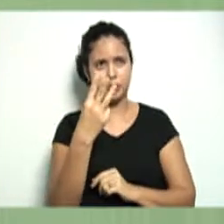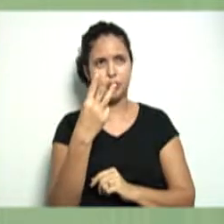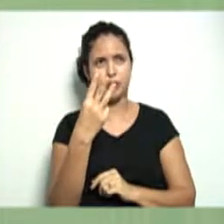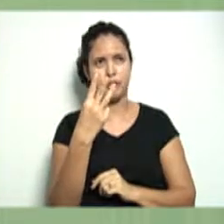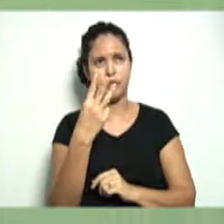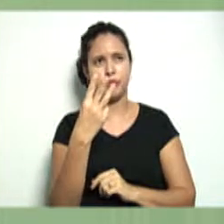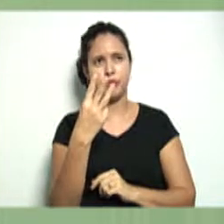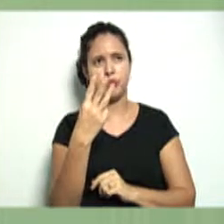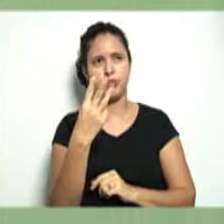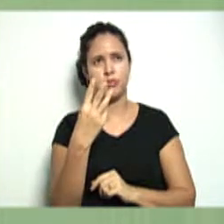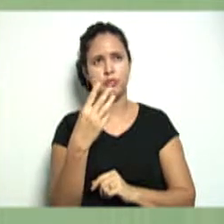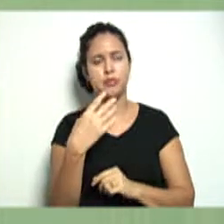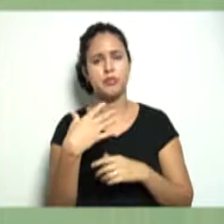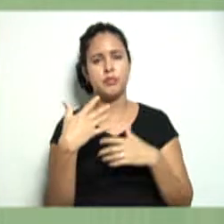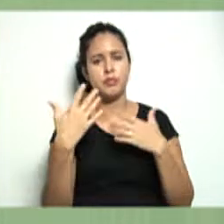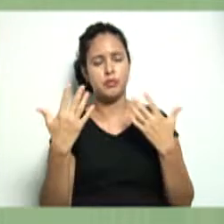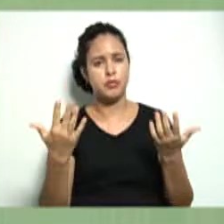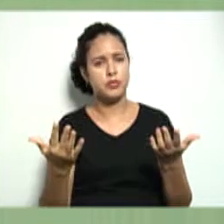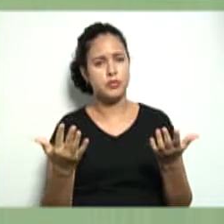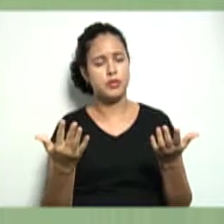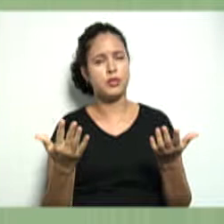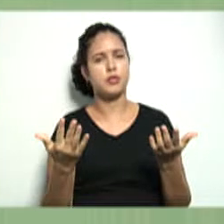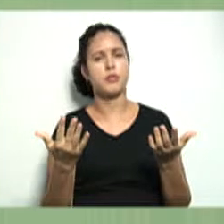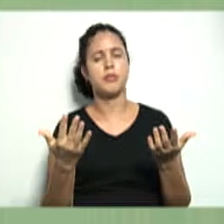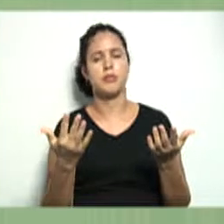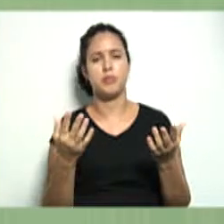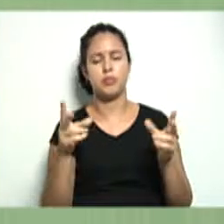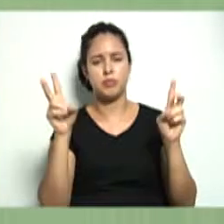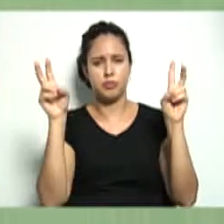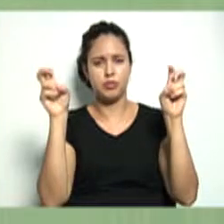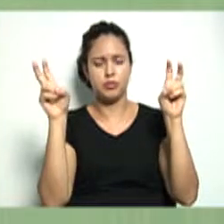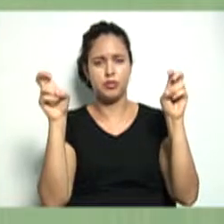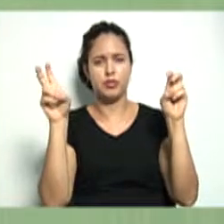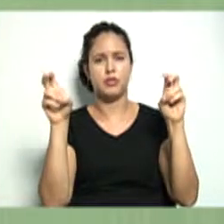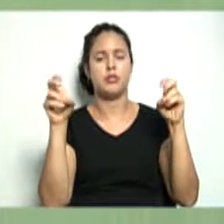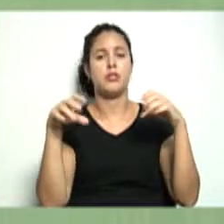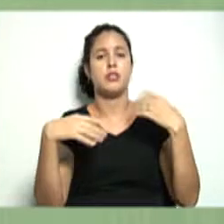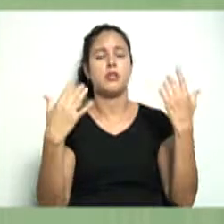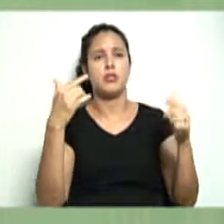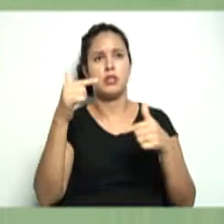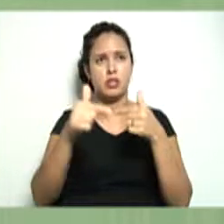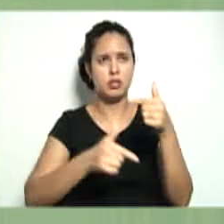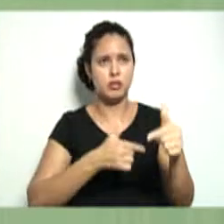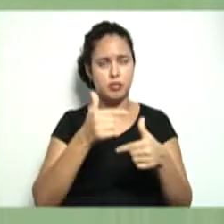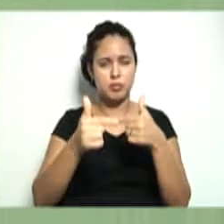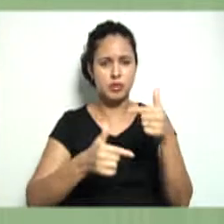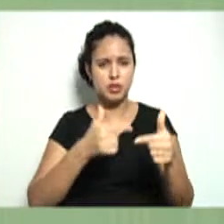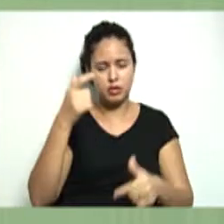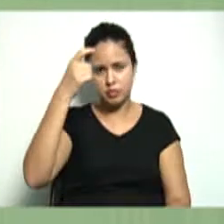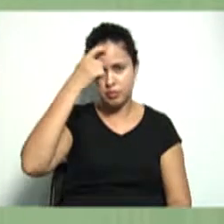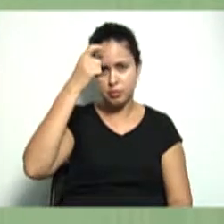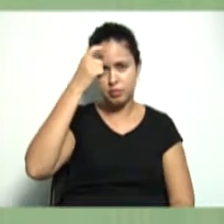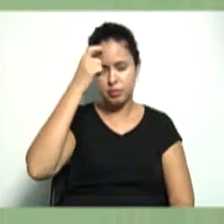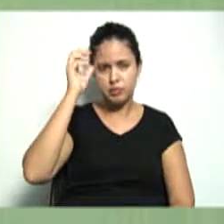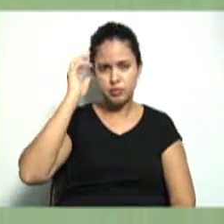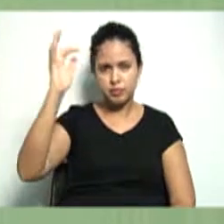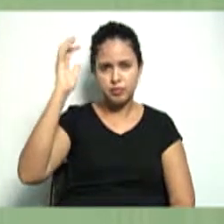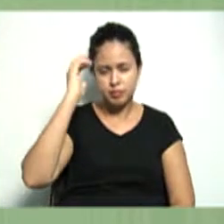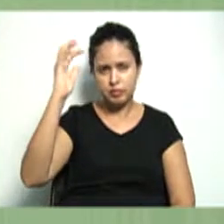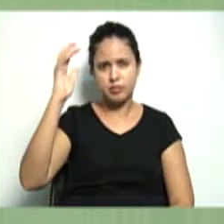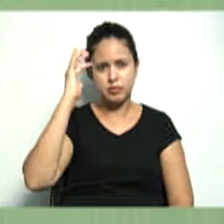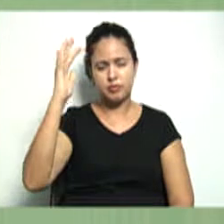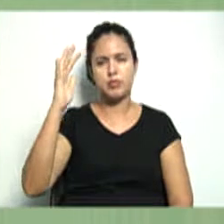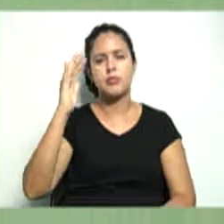lá. Olha só, qual a temática da questão? Sobre trabalho intelectual.